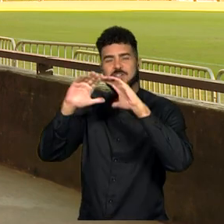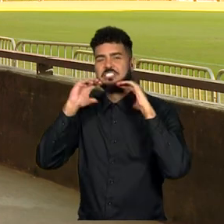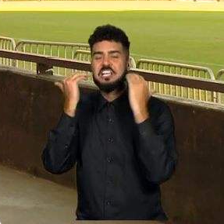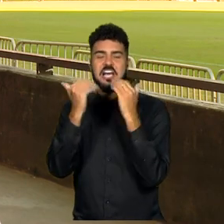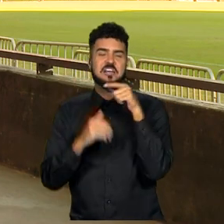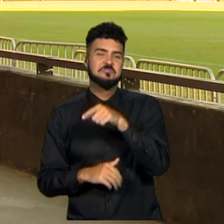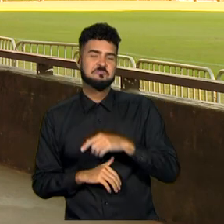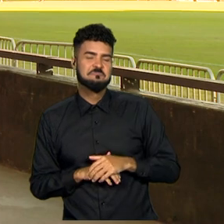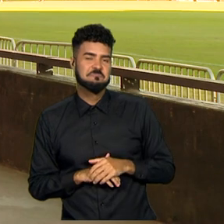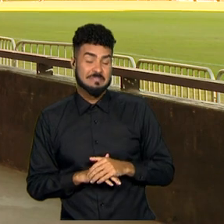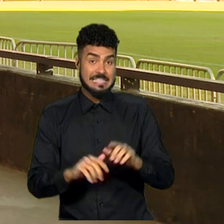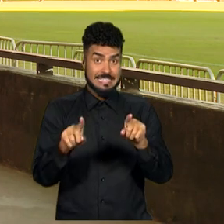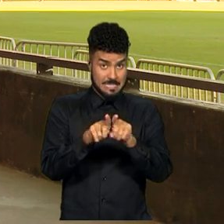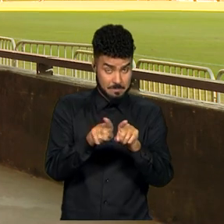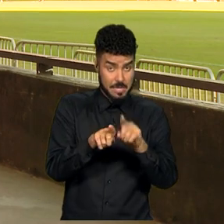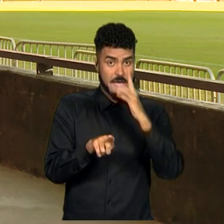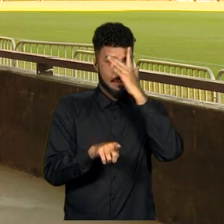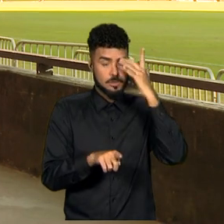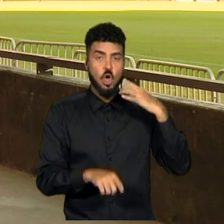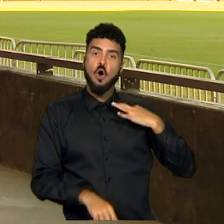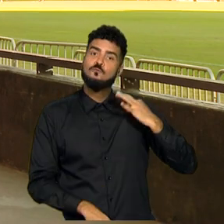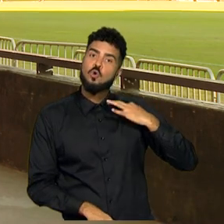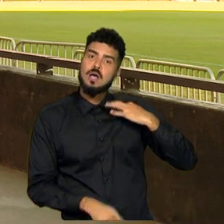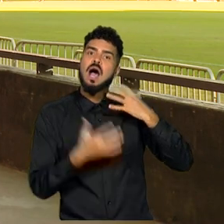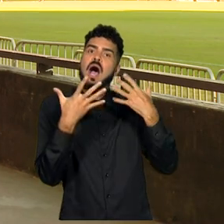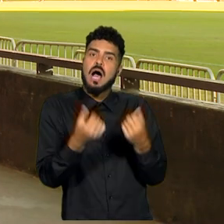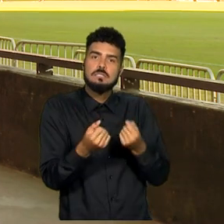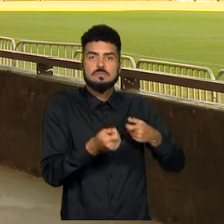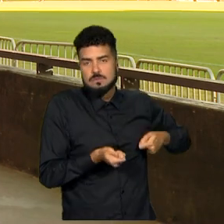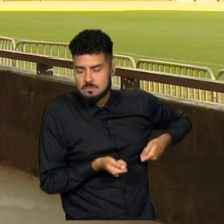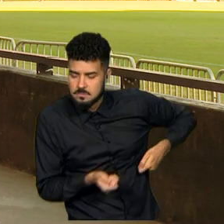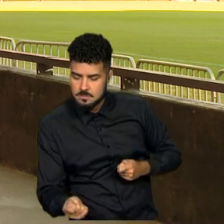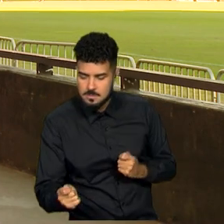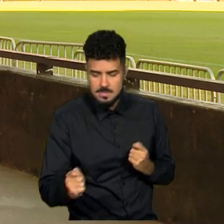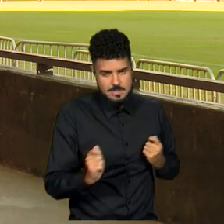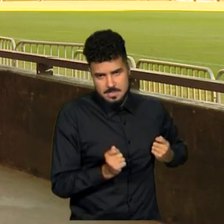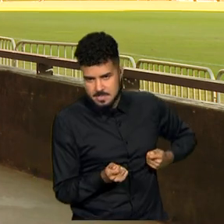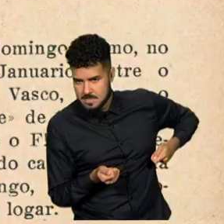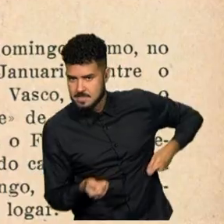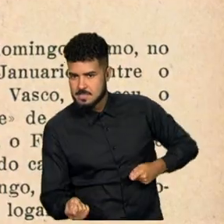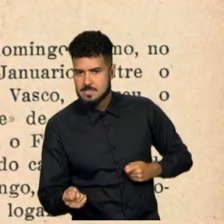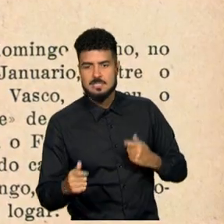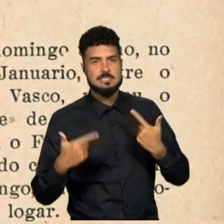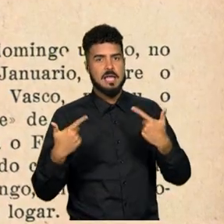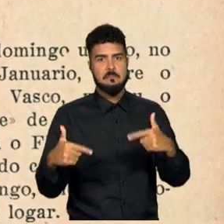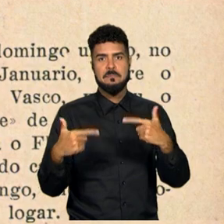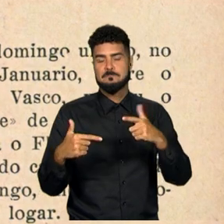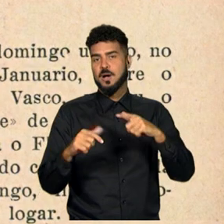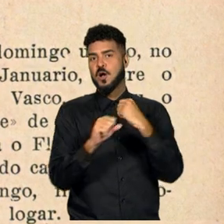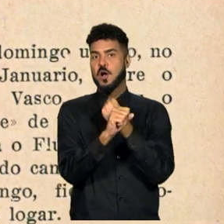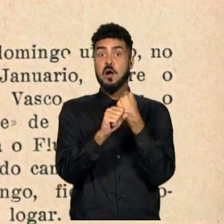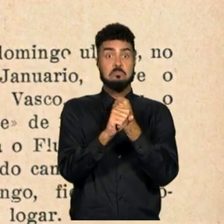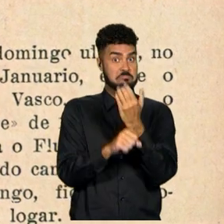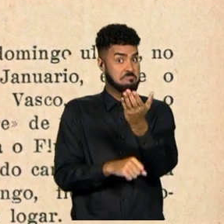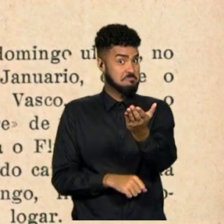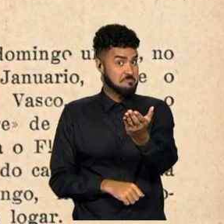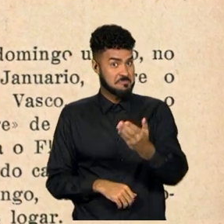estádio. Também se oferecendo como voluntário para trabalhar na obra. Então, o